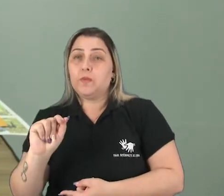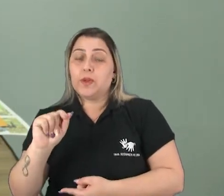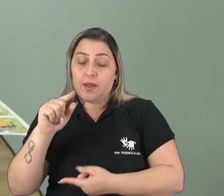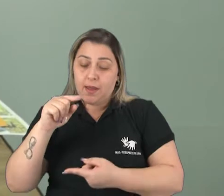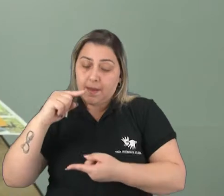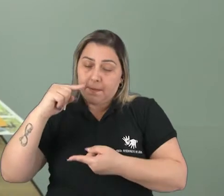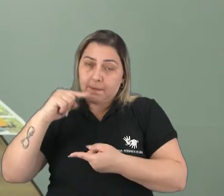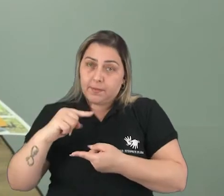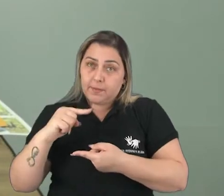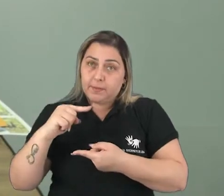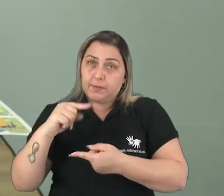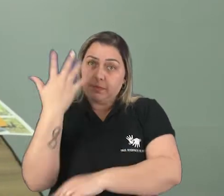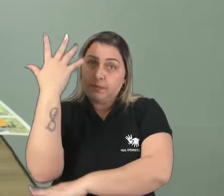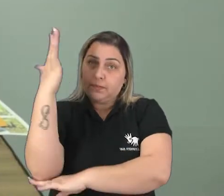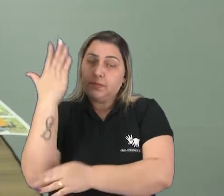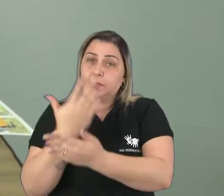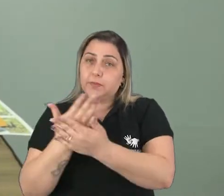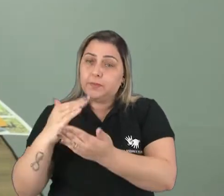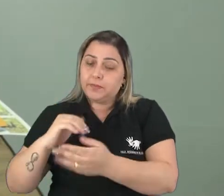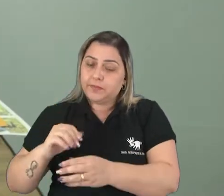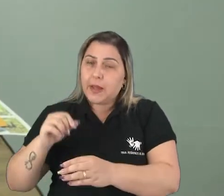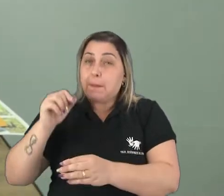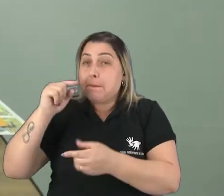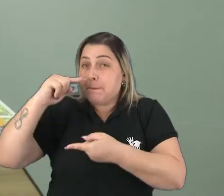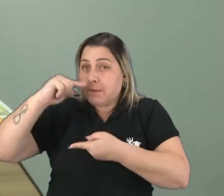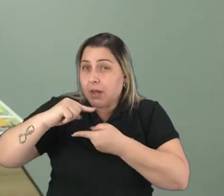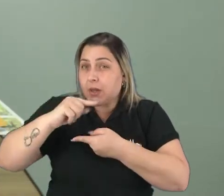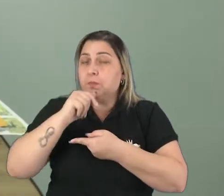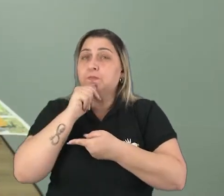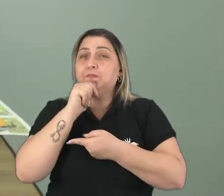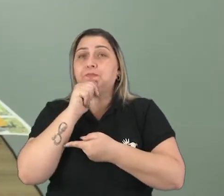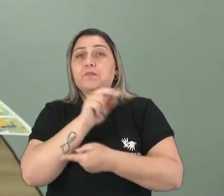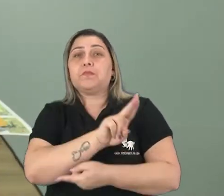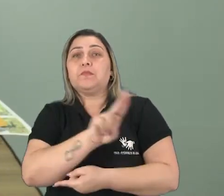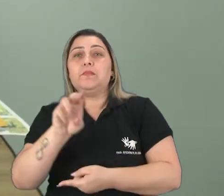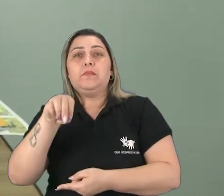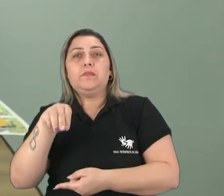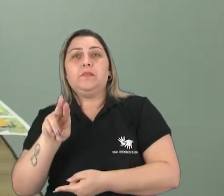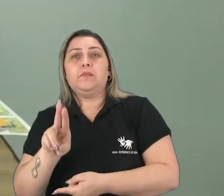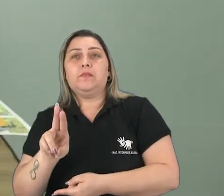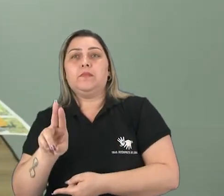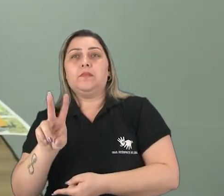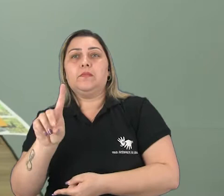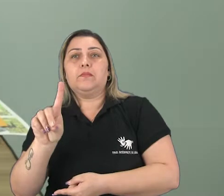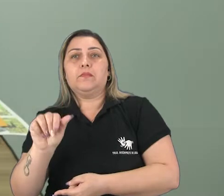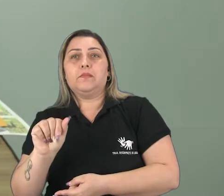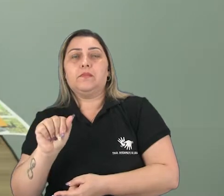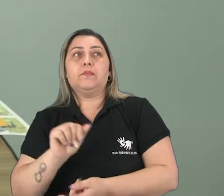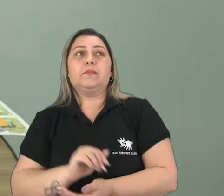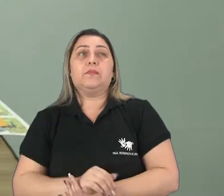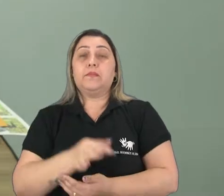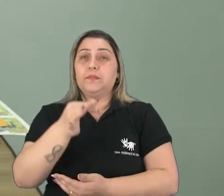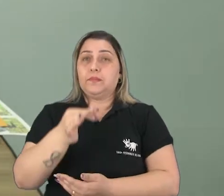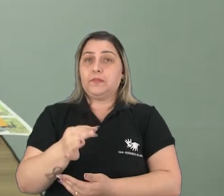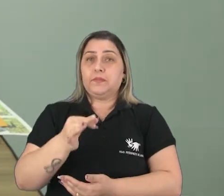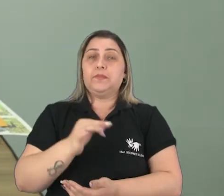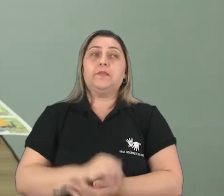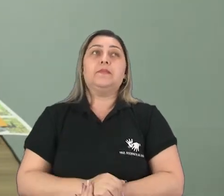planta começa a se desenvolver e ainda é pequena, nós chamamos de muda,